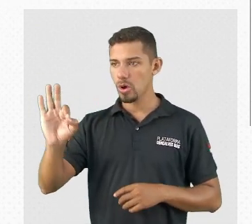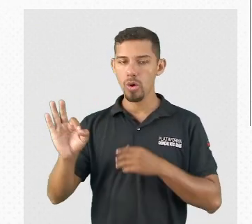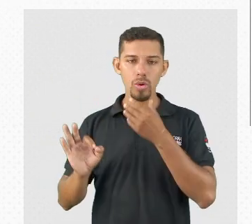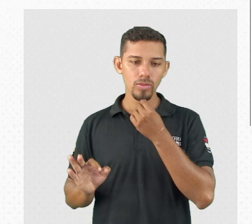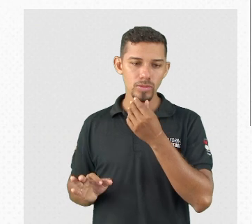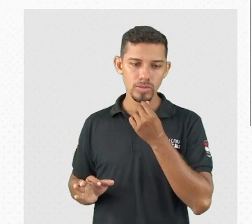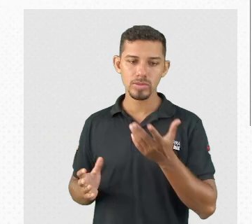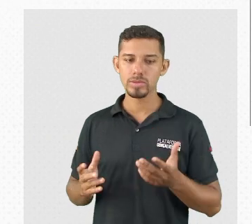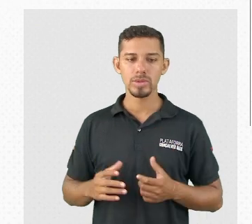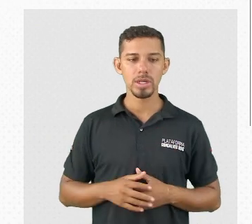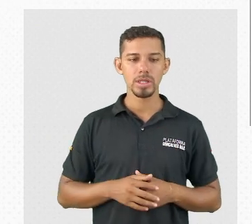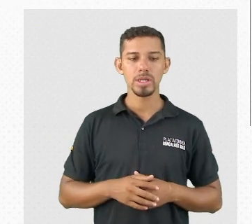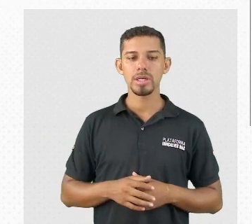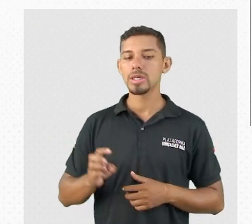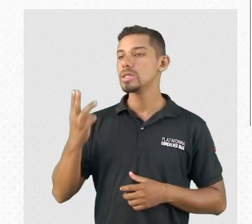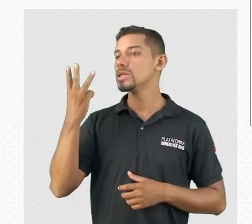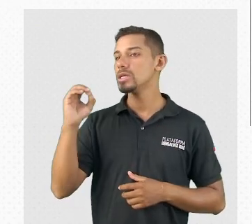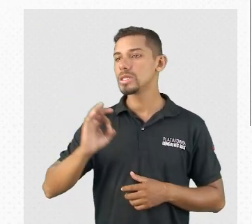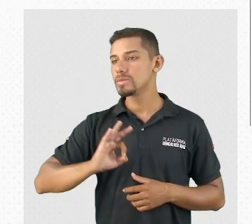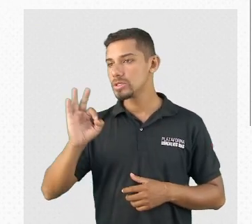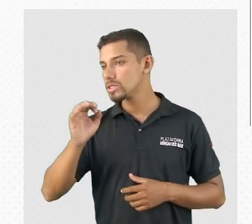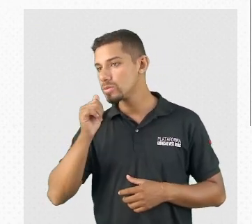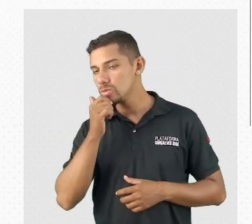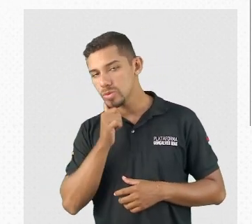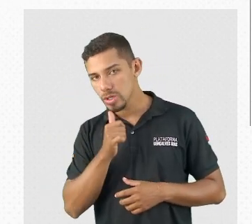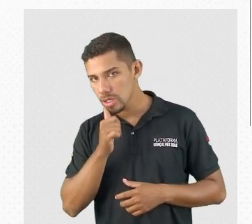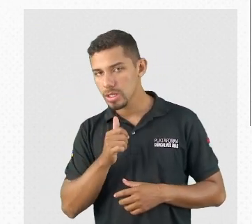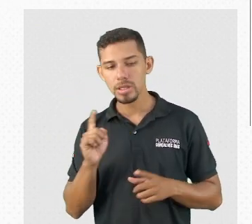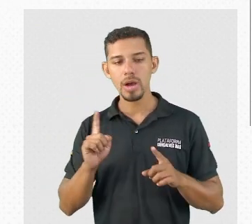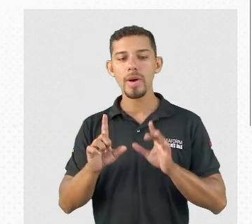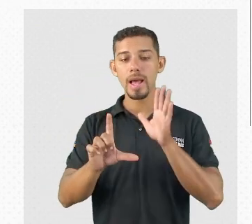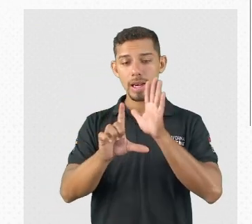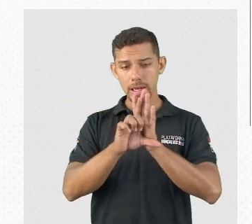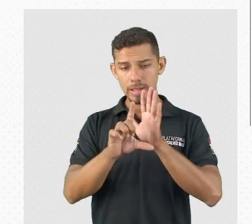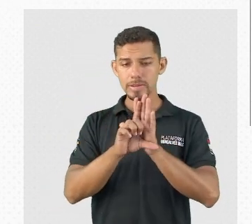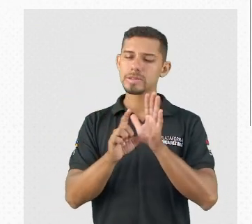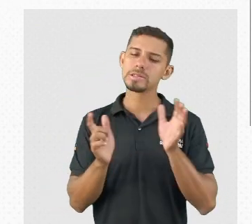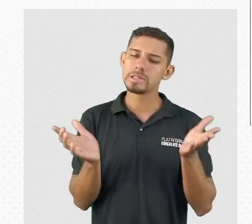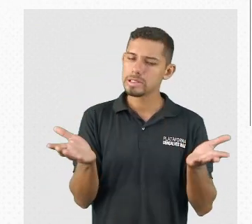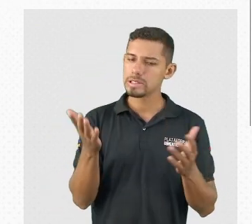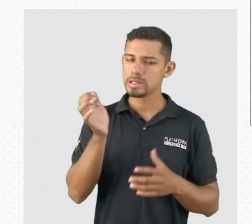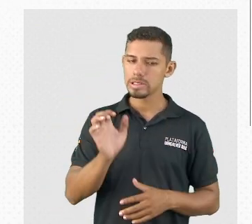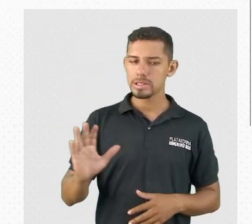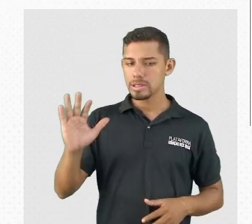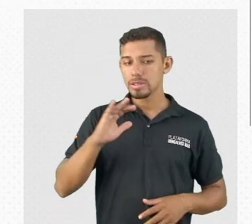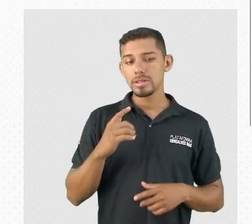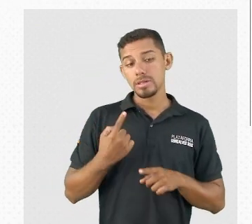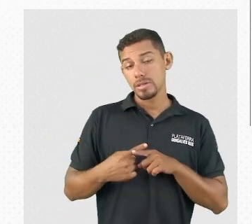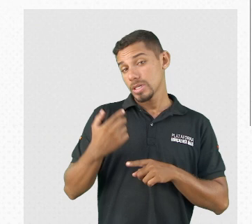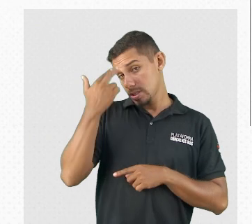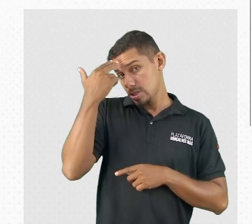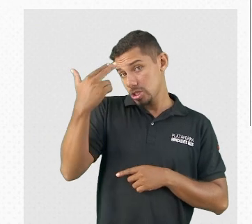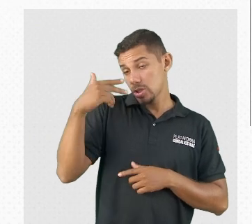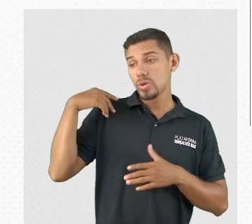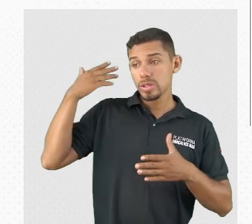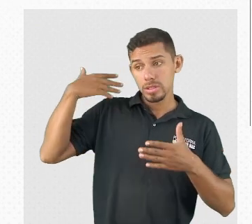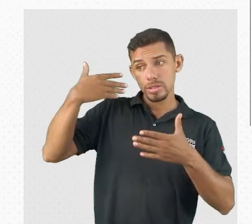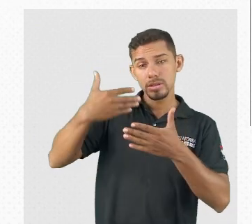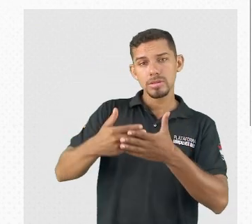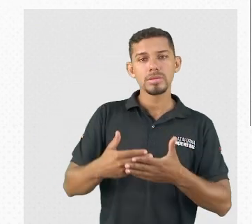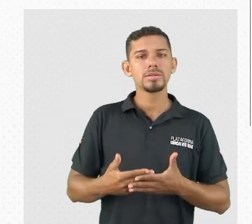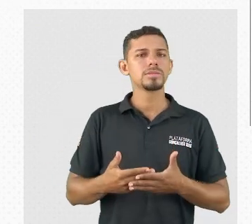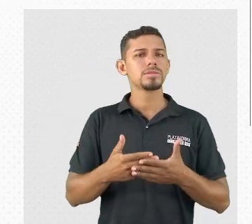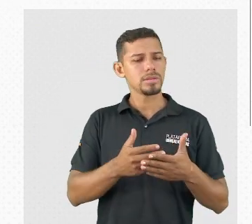se tem que ter 30% de mulheres. Mas, no geral, a lei tem sido interpretada dessa forma. Por quê? Porque, historicamente,